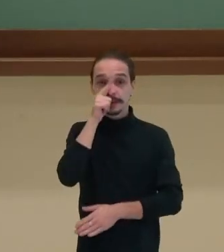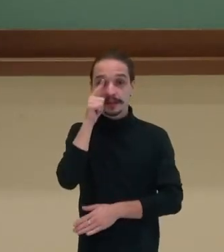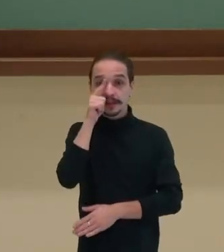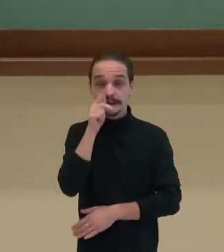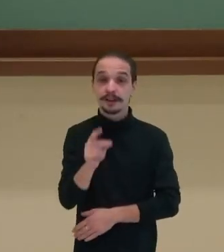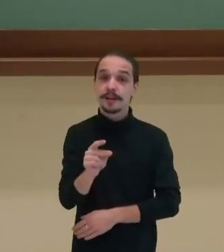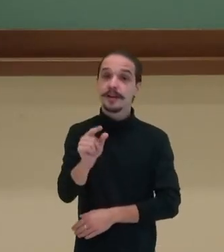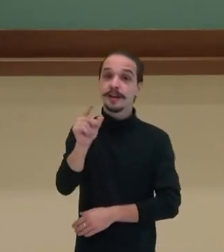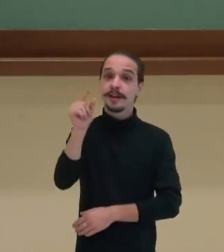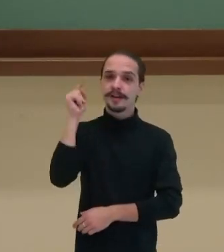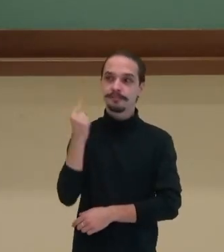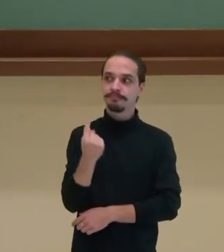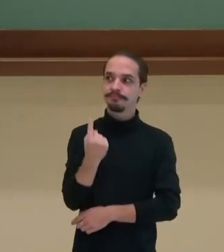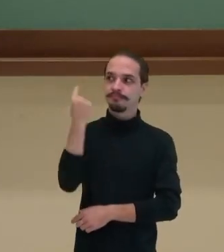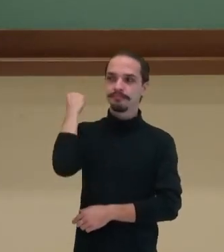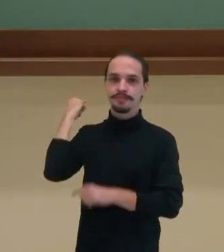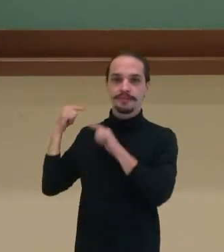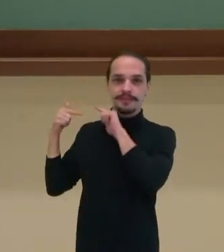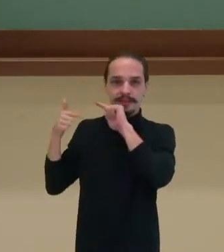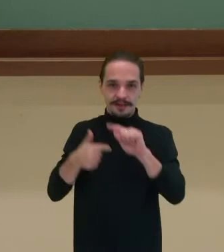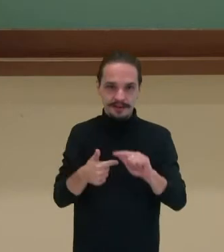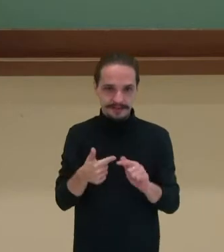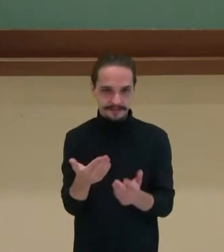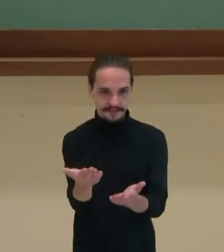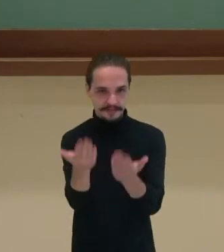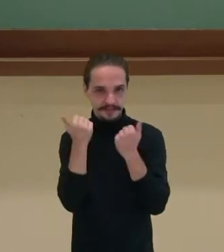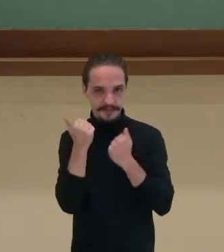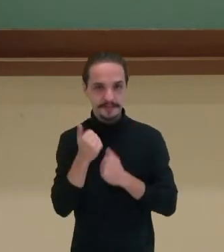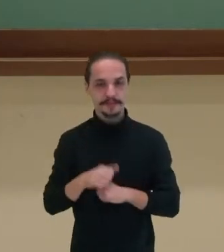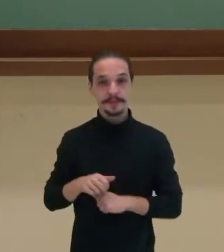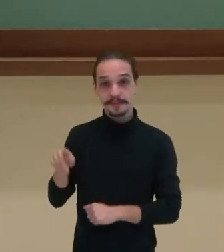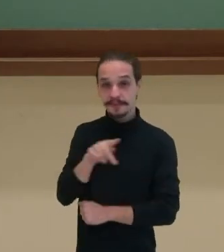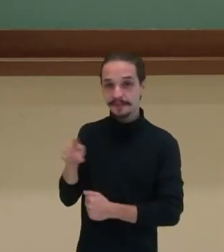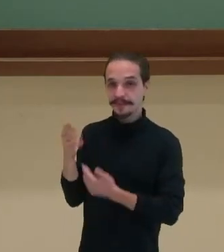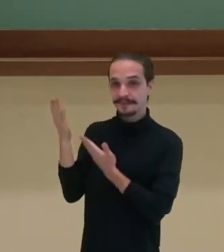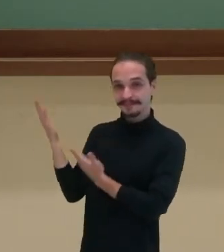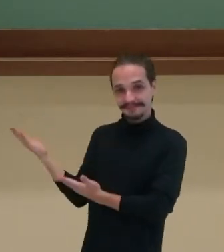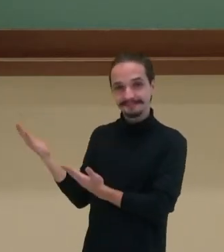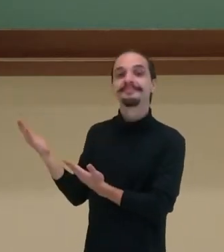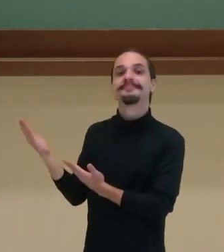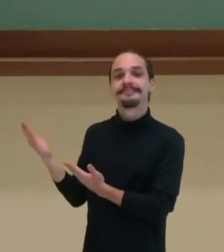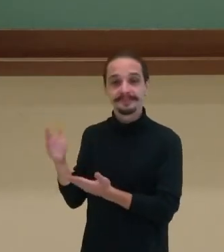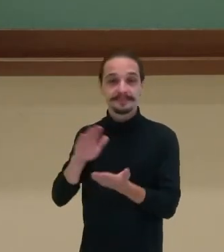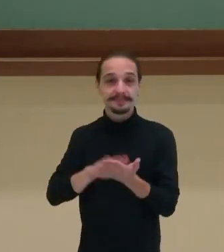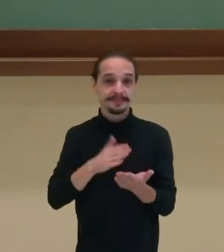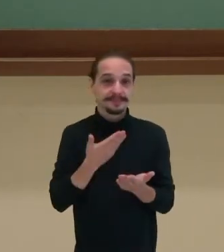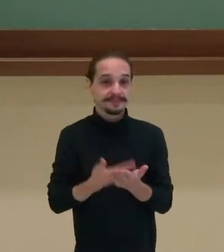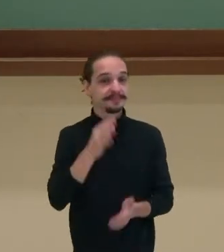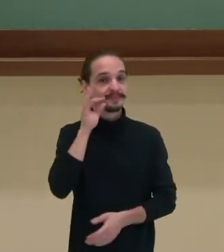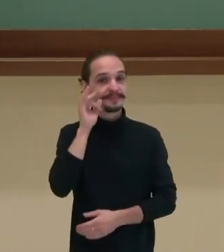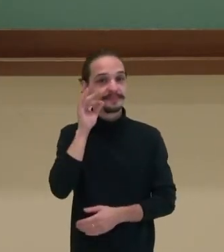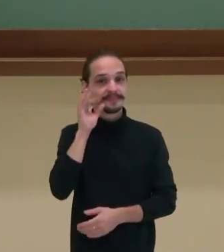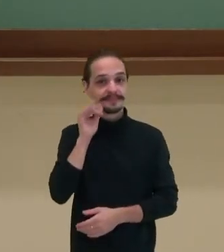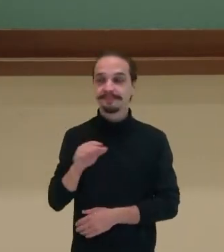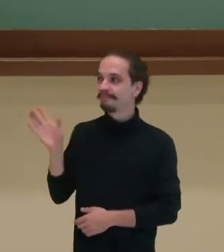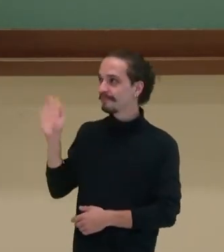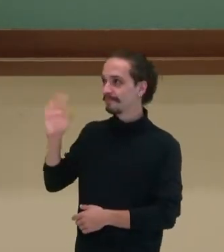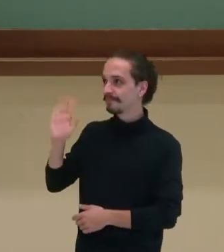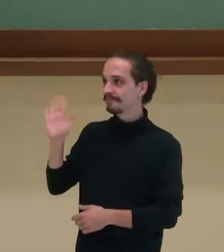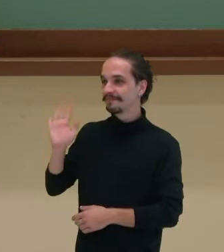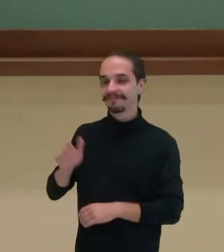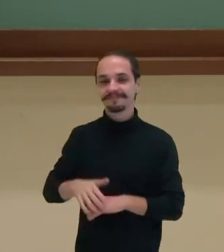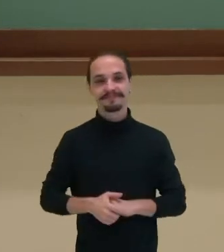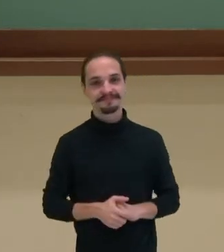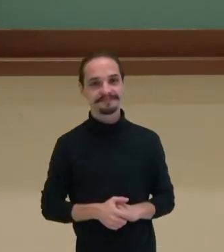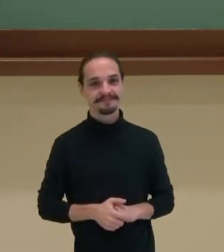na antiguidade clássica. Vamos juntos? Prof. Rutineia aqui com vocês e o nosso intérprete Felipe aqui com a gente. Oi,